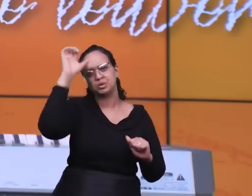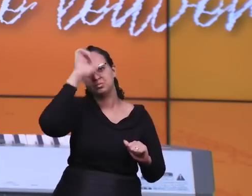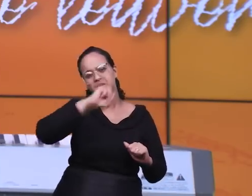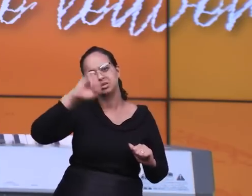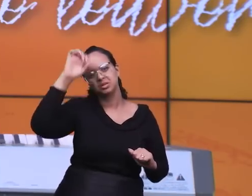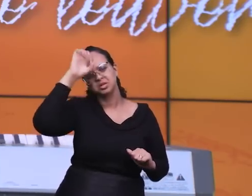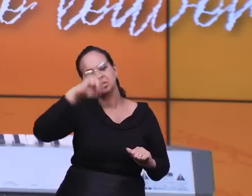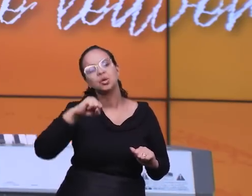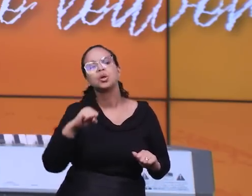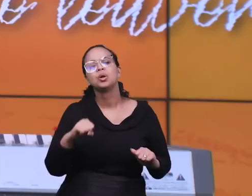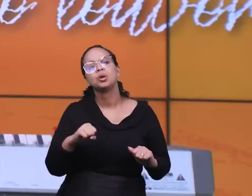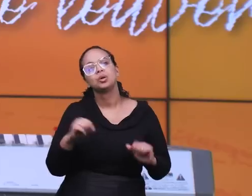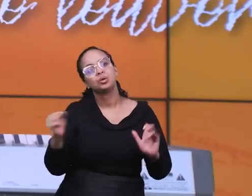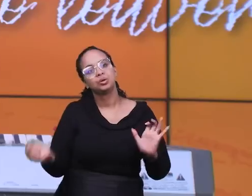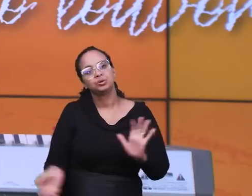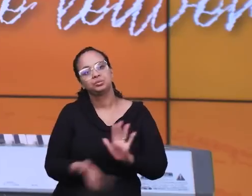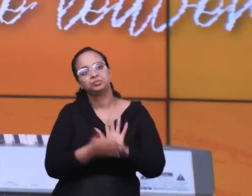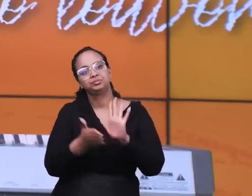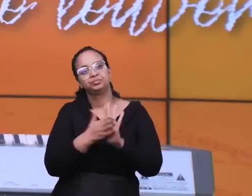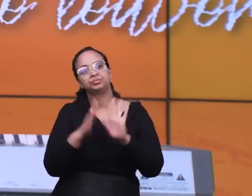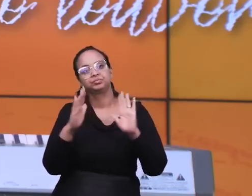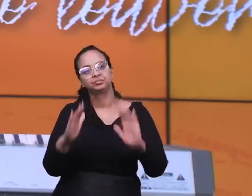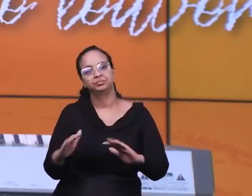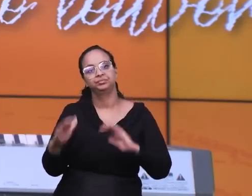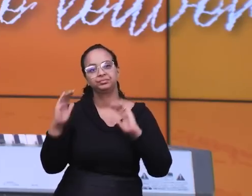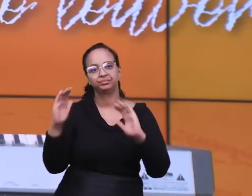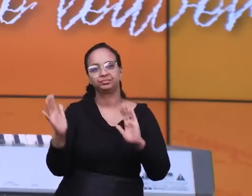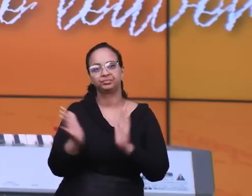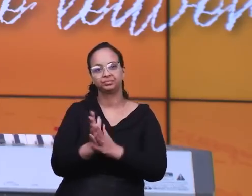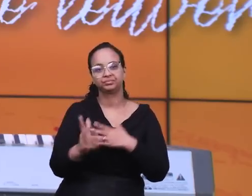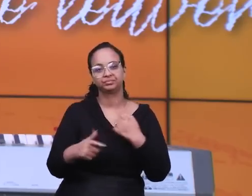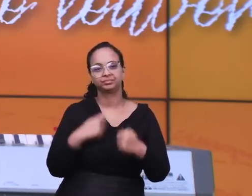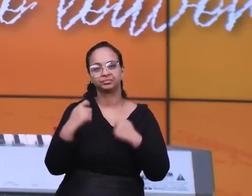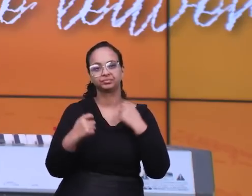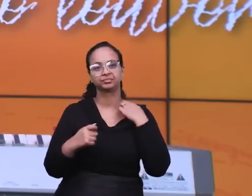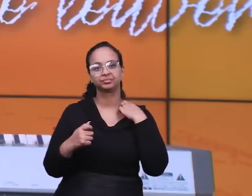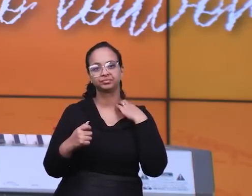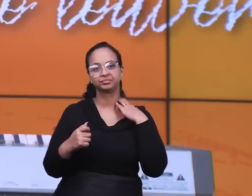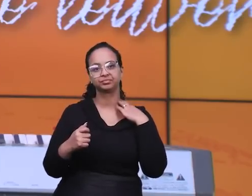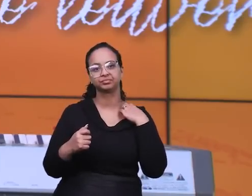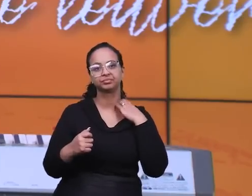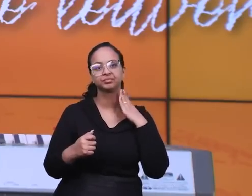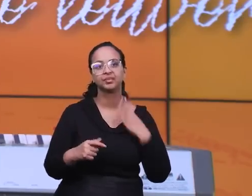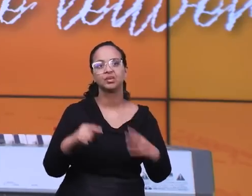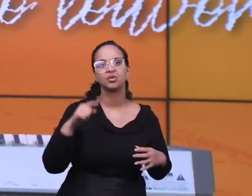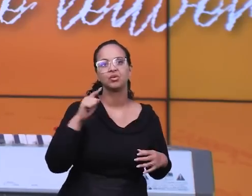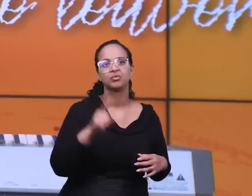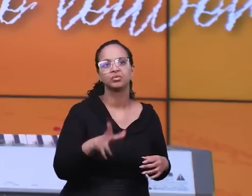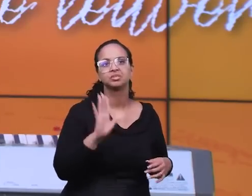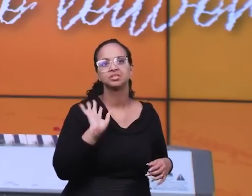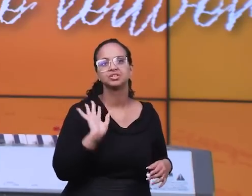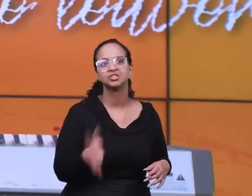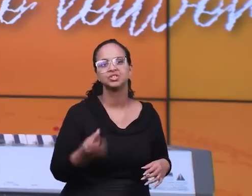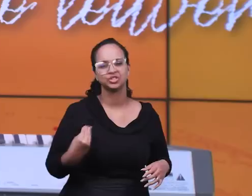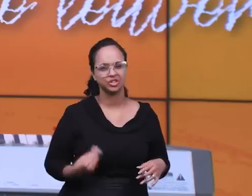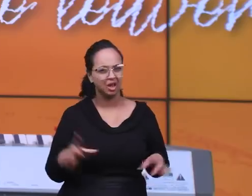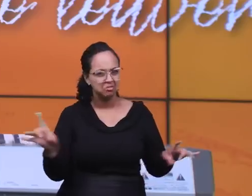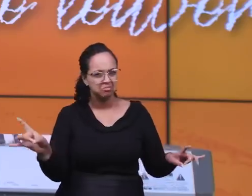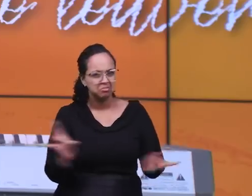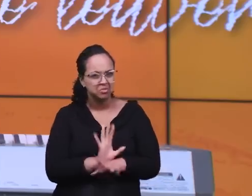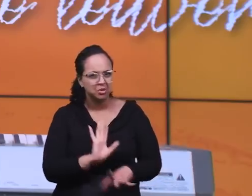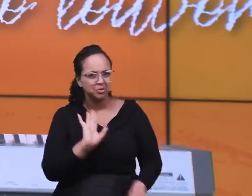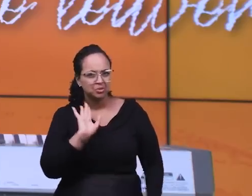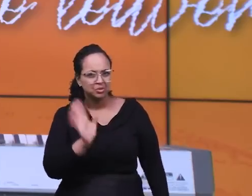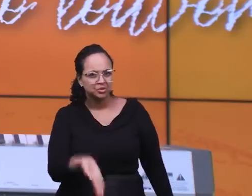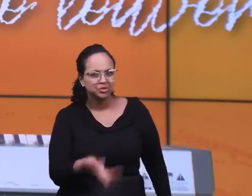louvores para glorificarmos o nome do Senhor. Aleluia! Você já está